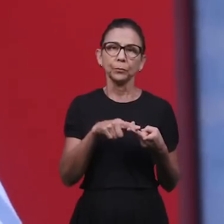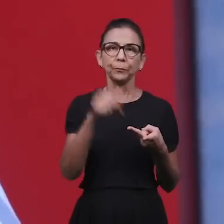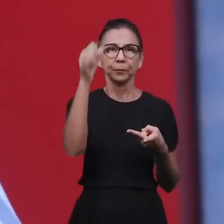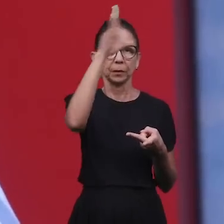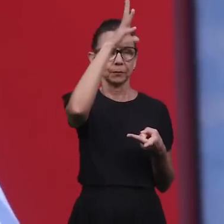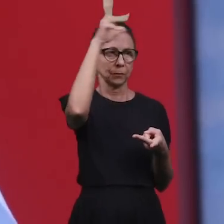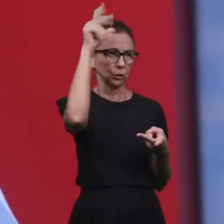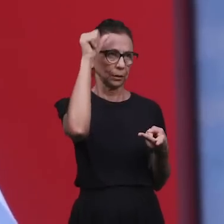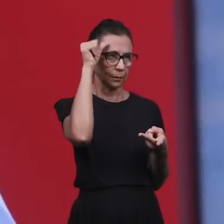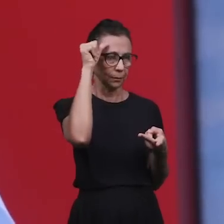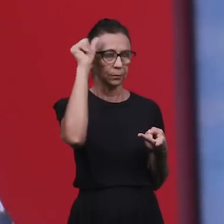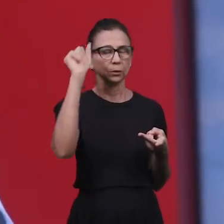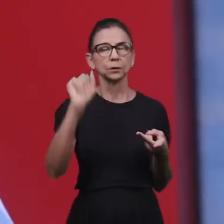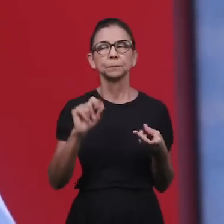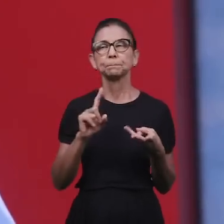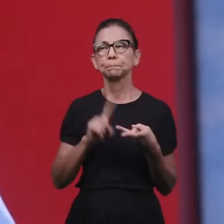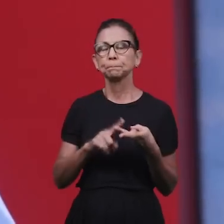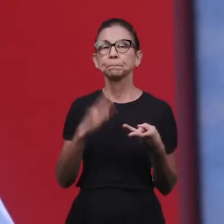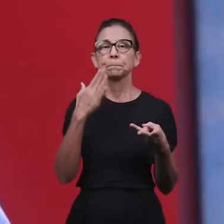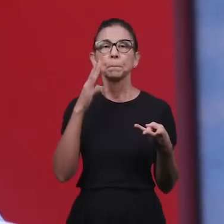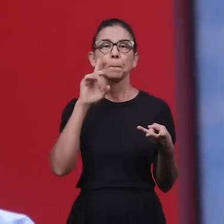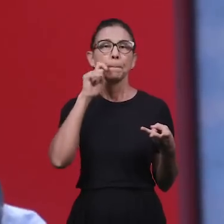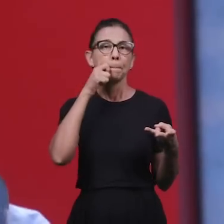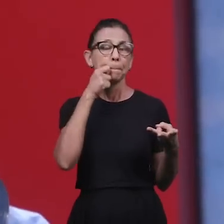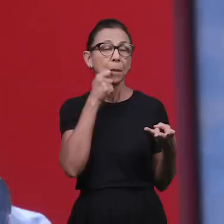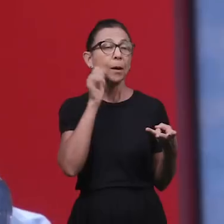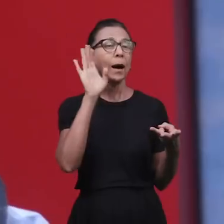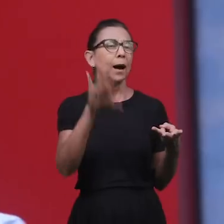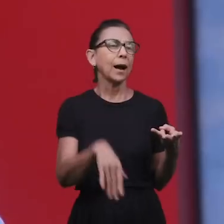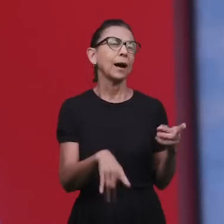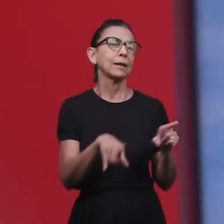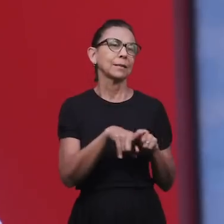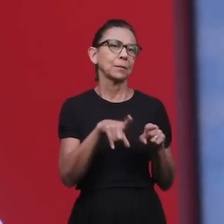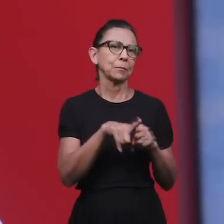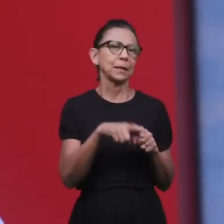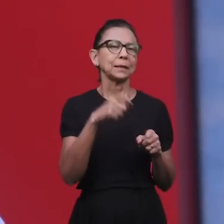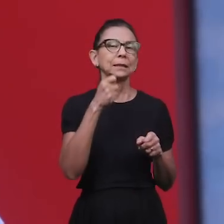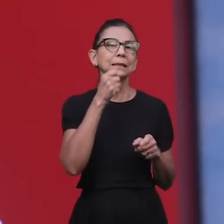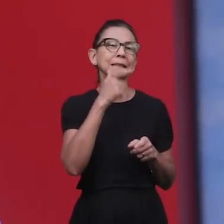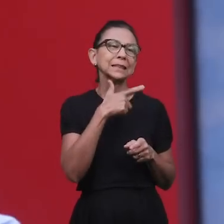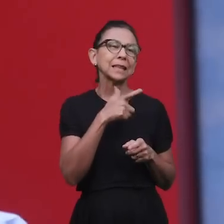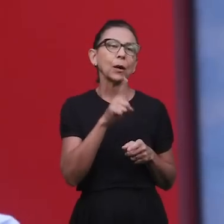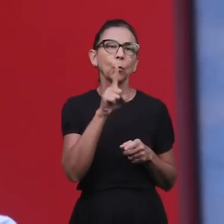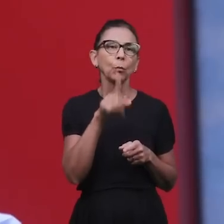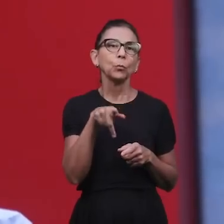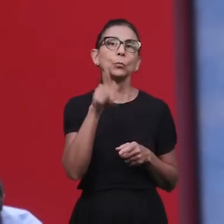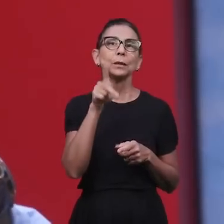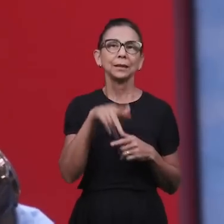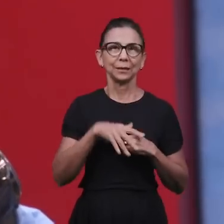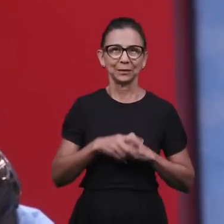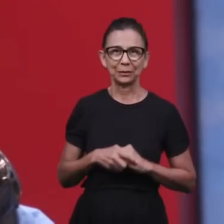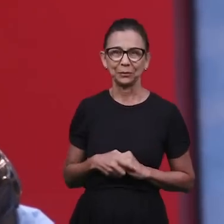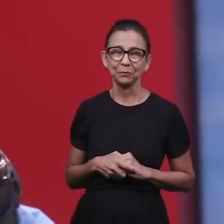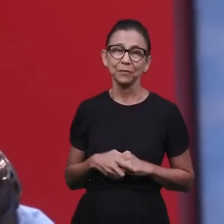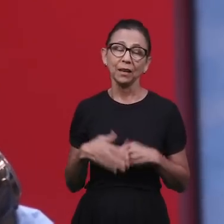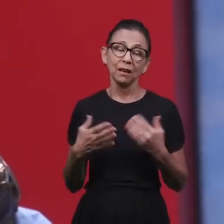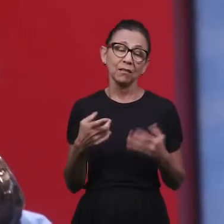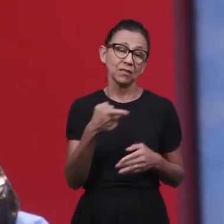você está no posto de gasolina, como é que você vai fazer? Quando você olha para o lado, tem uma lojinha escrito loja de